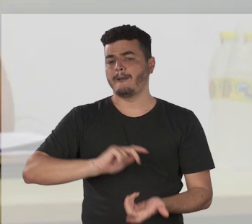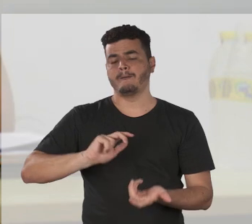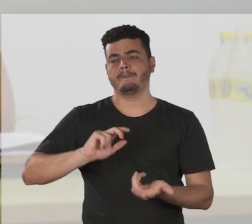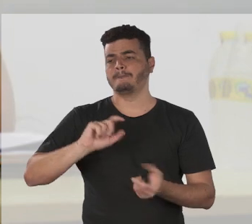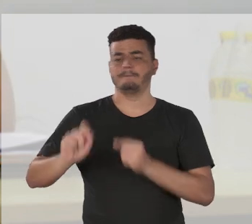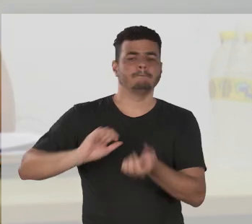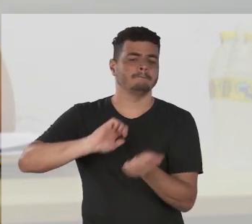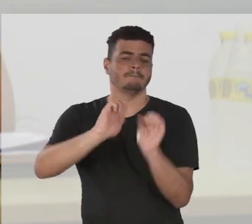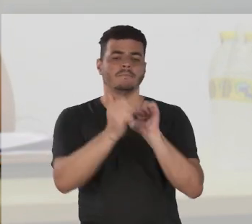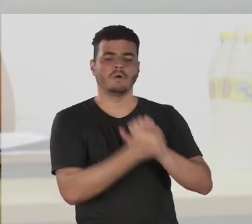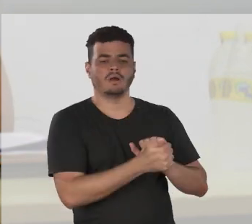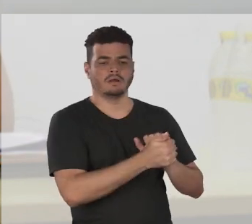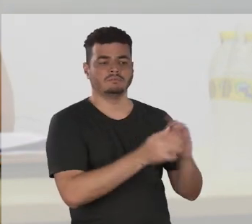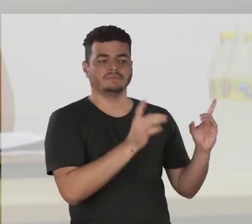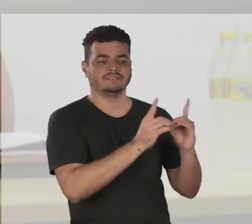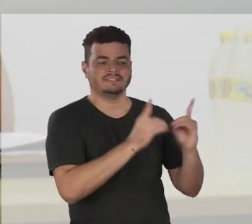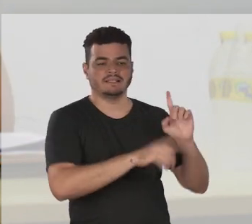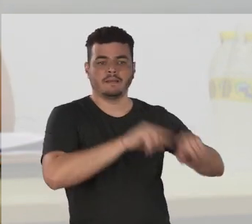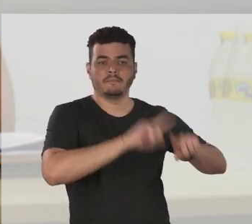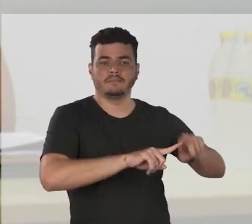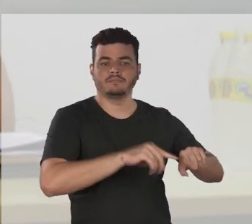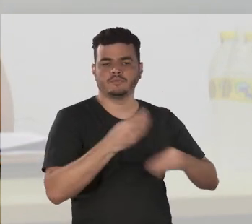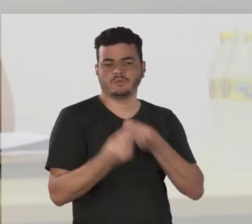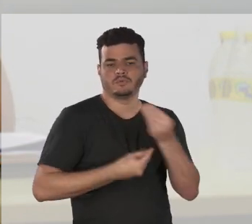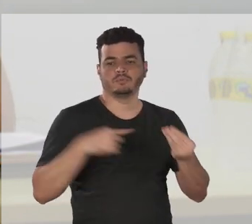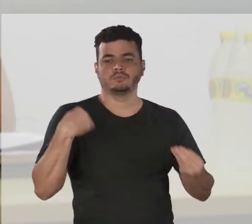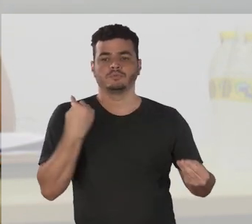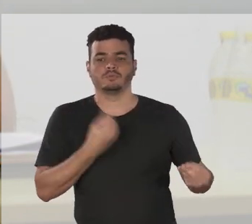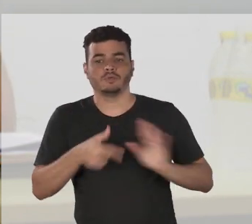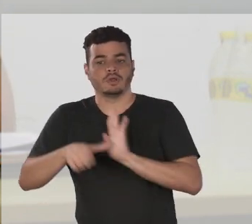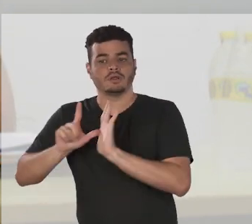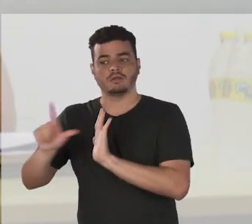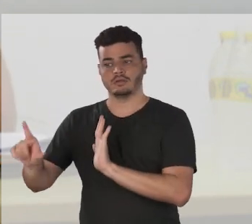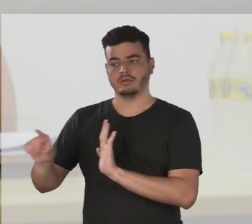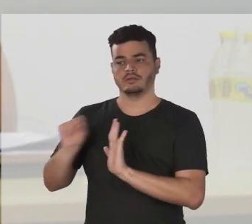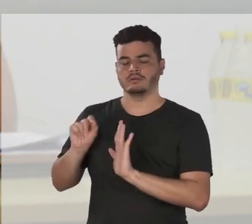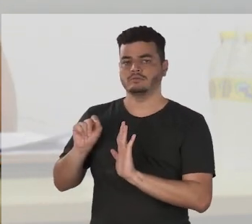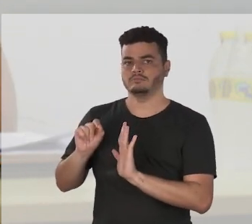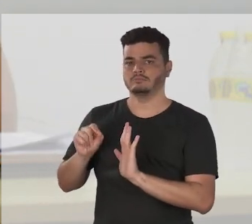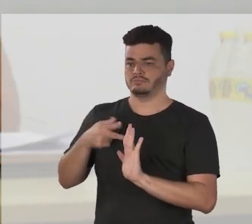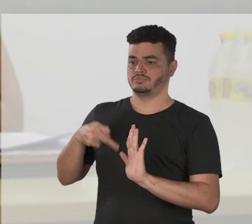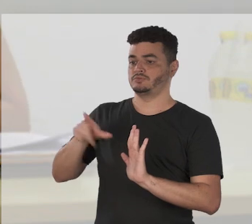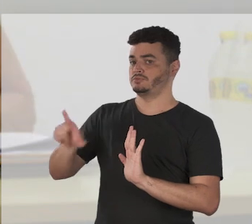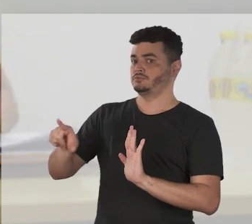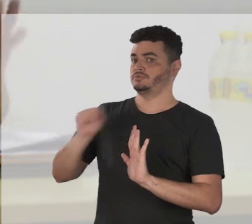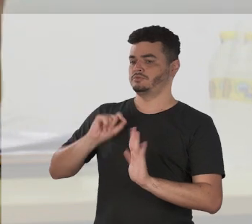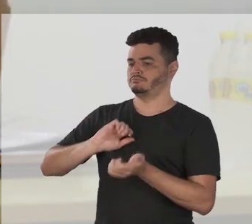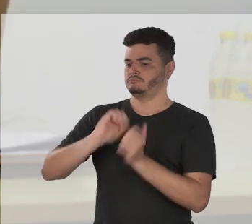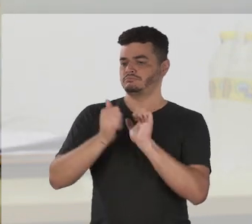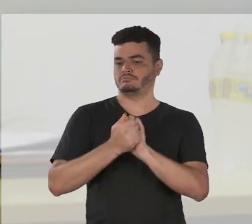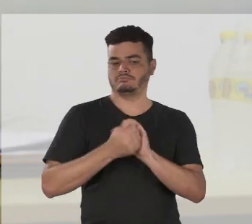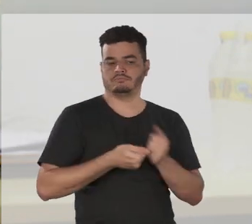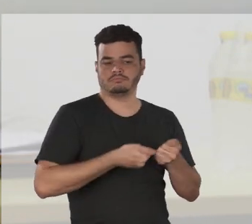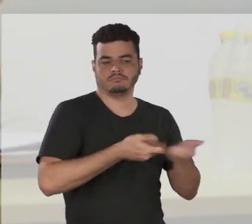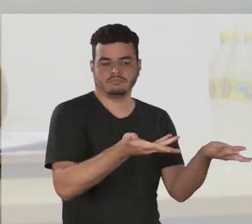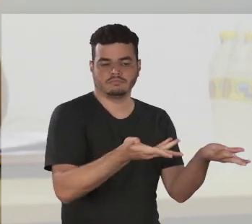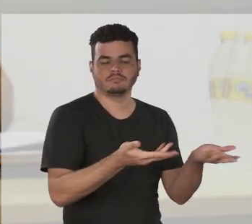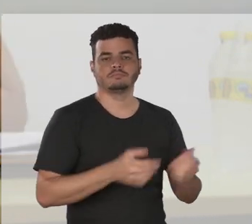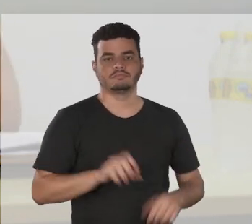que se convertem em recursos didáticos através da seleção feita pelo professor,